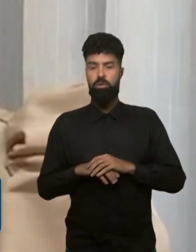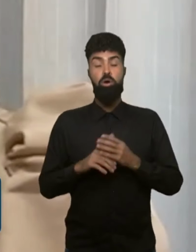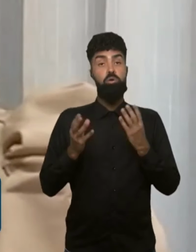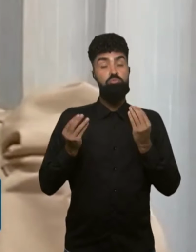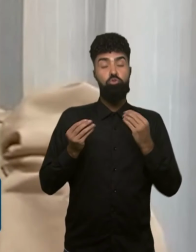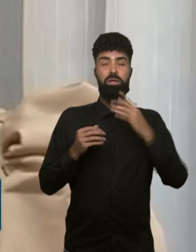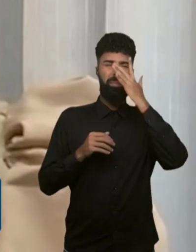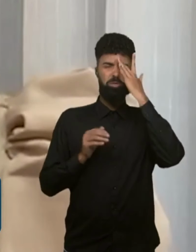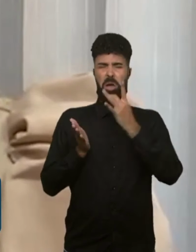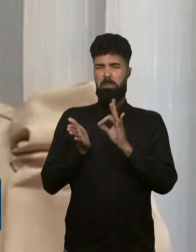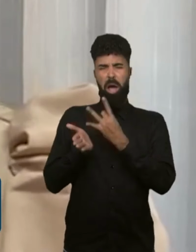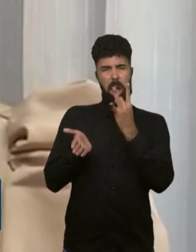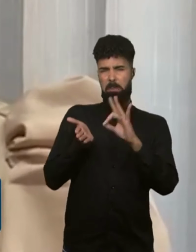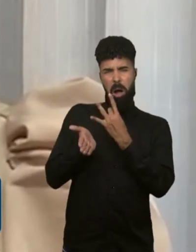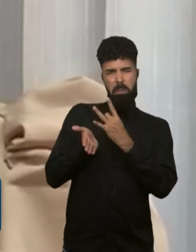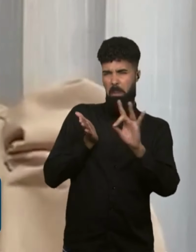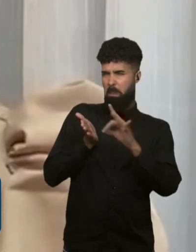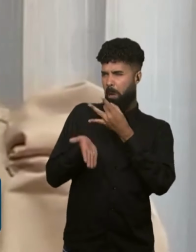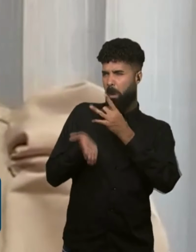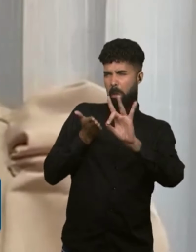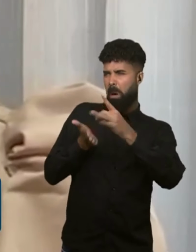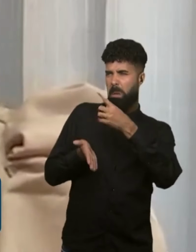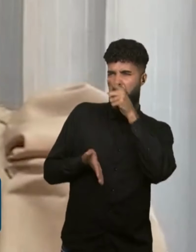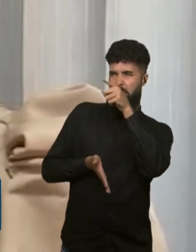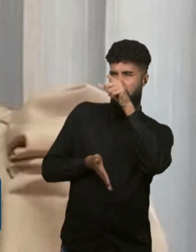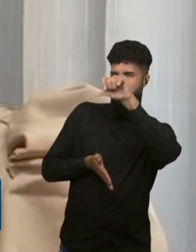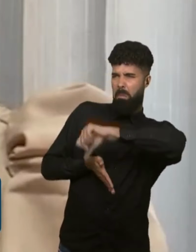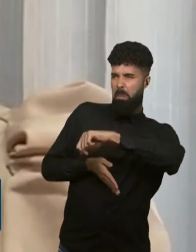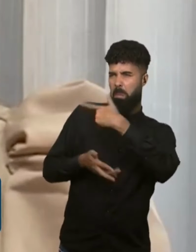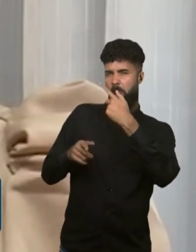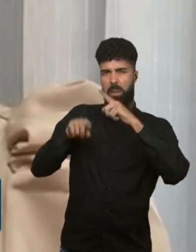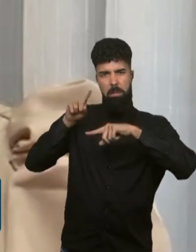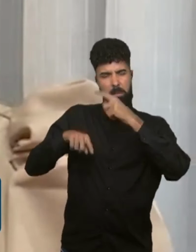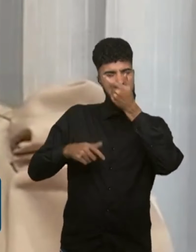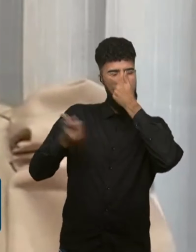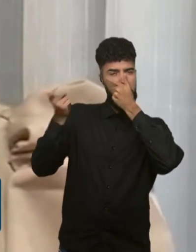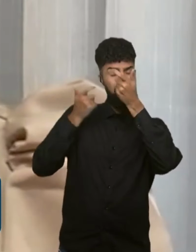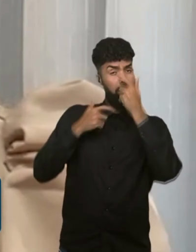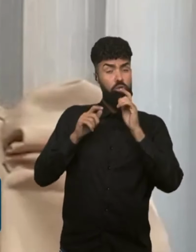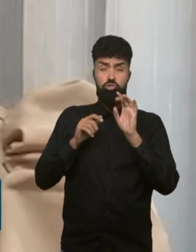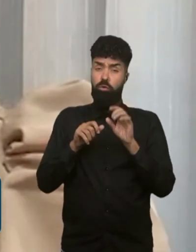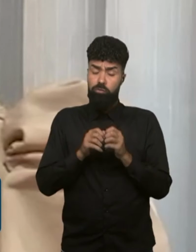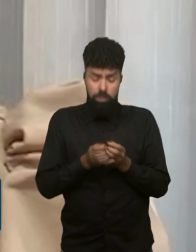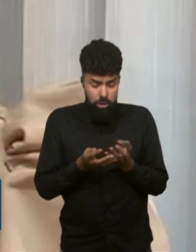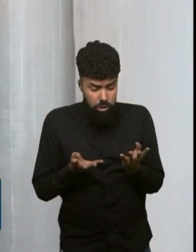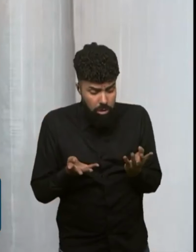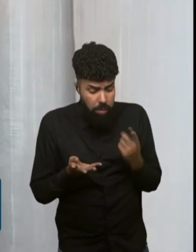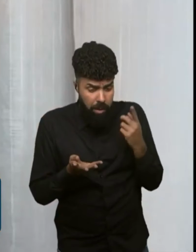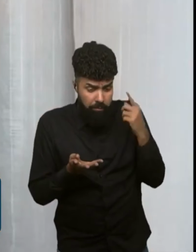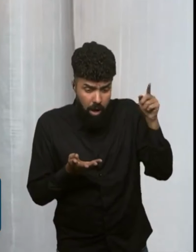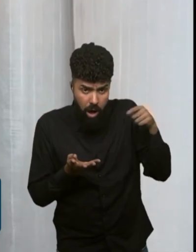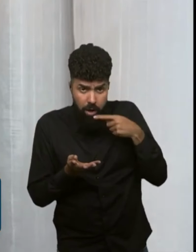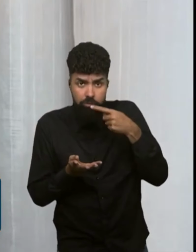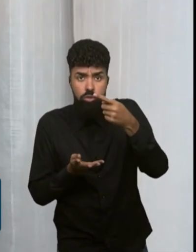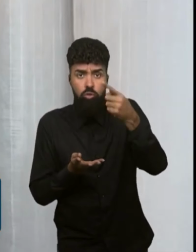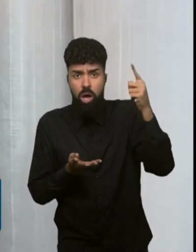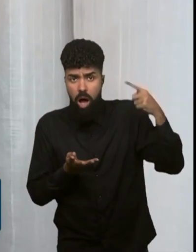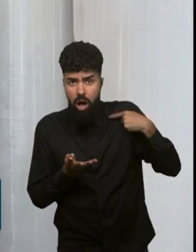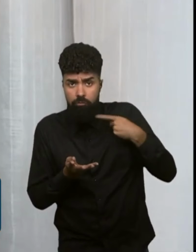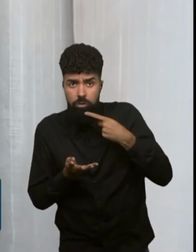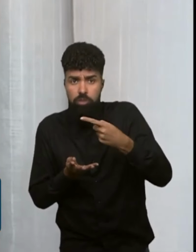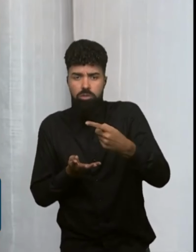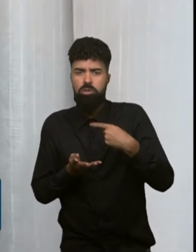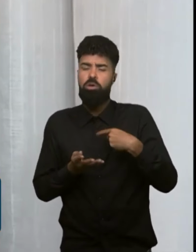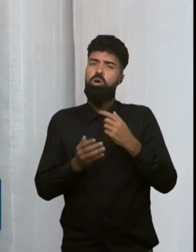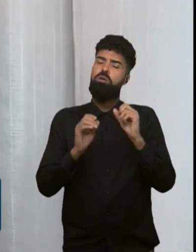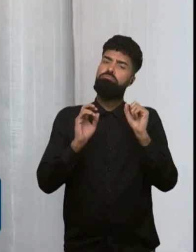muitos haters, né, me xingando. Eu só fiz uma previsão, nada mais do que um aviso através das cartas, né? Eu aconselho vocês a se apegar na